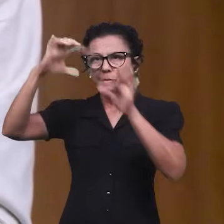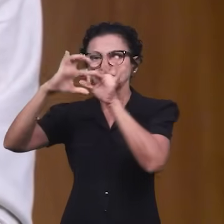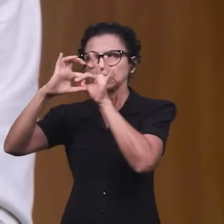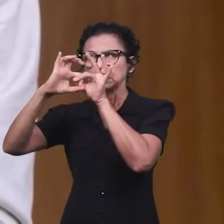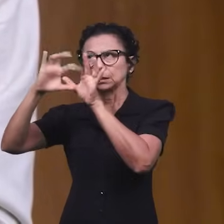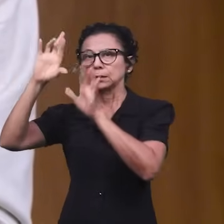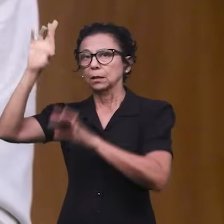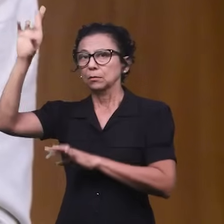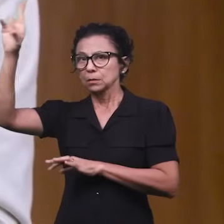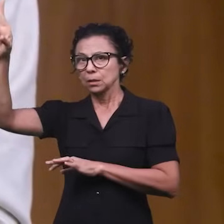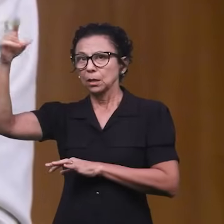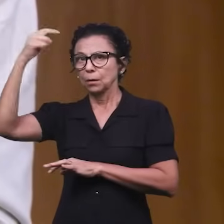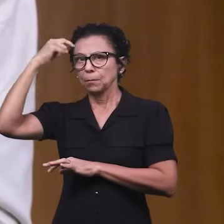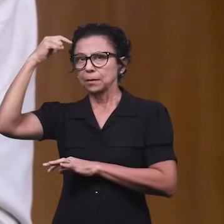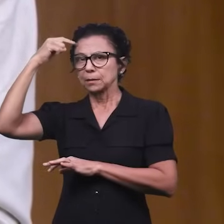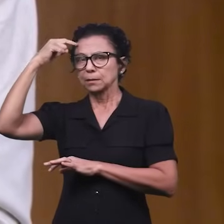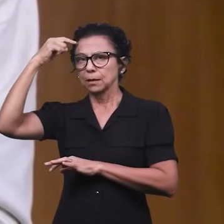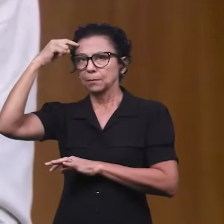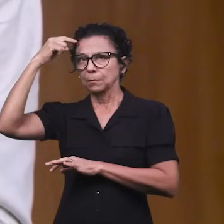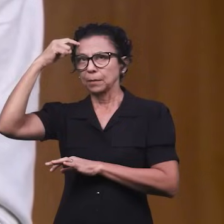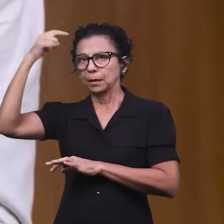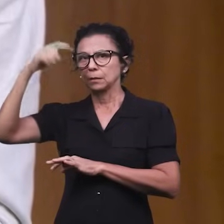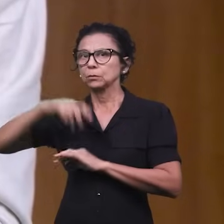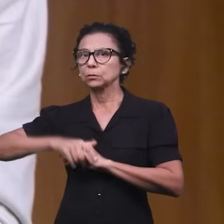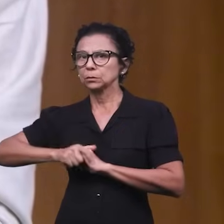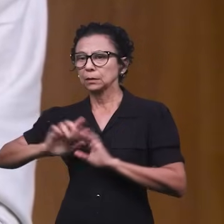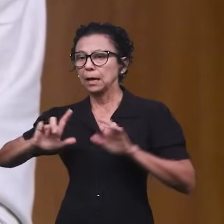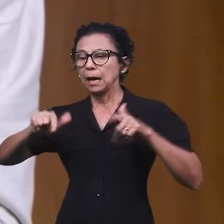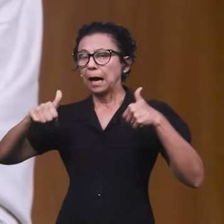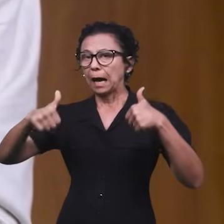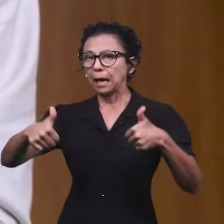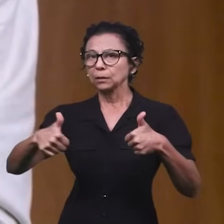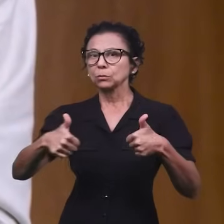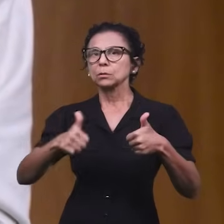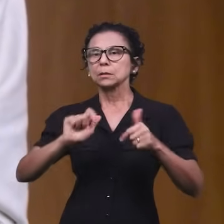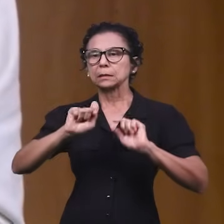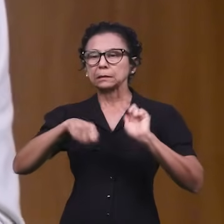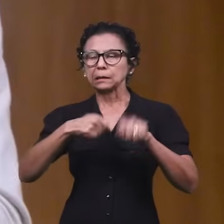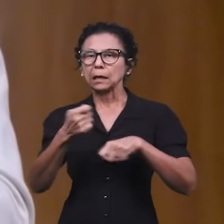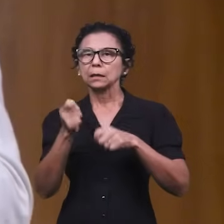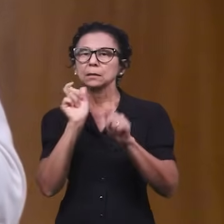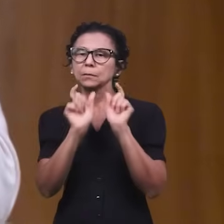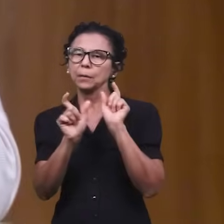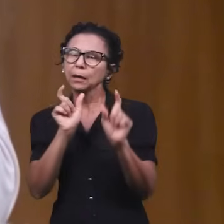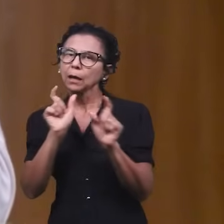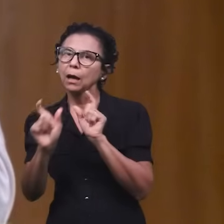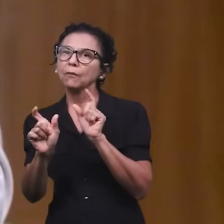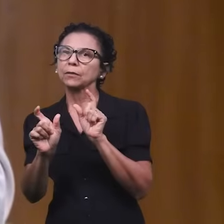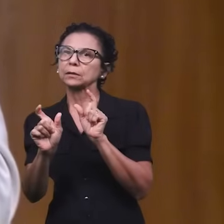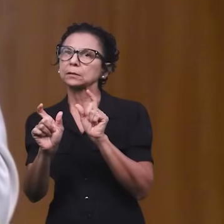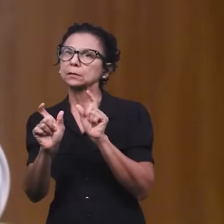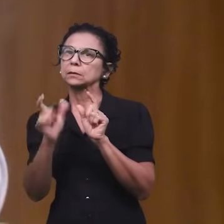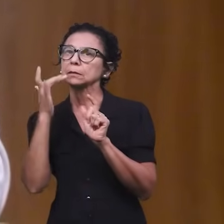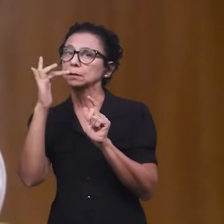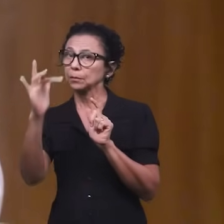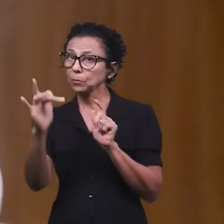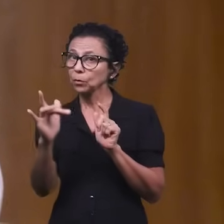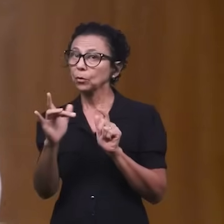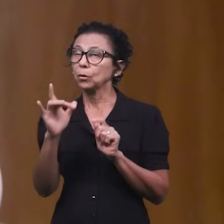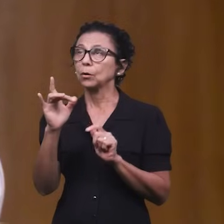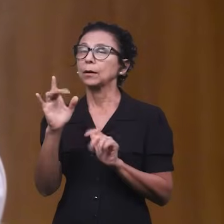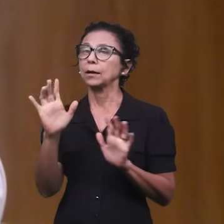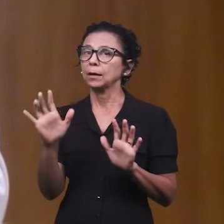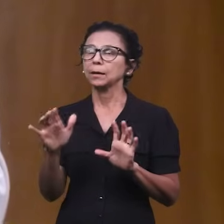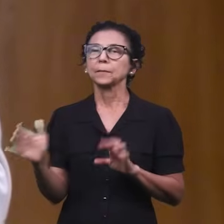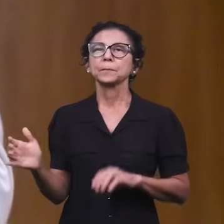em pensamentos, atos e palavras. Pensamentos, atos e palavras. Veja como o temor é tão importante. O que Salomão quis